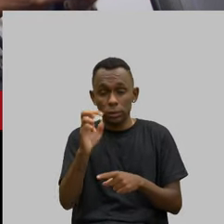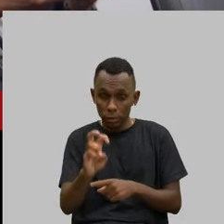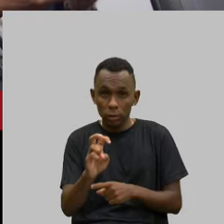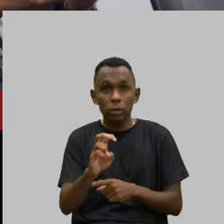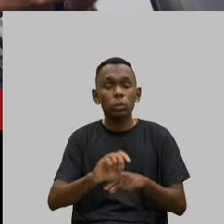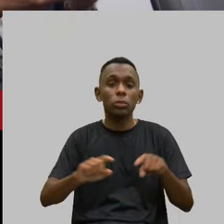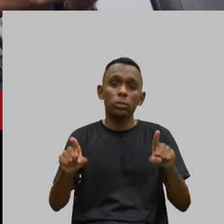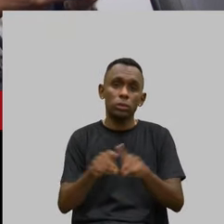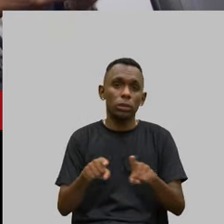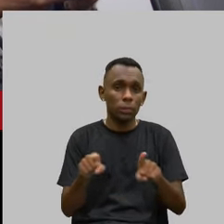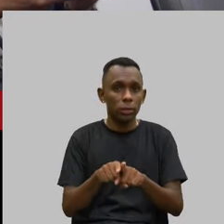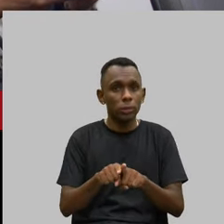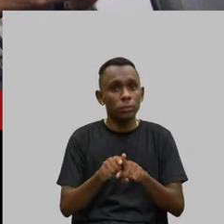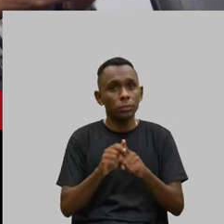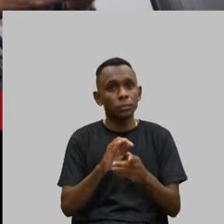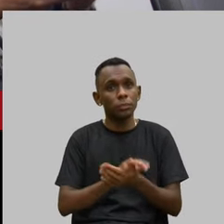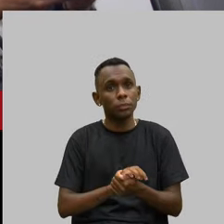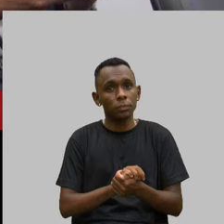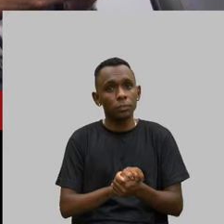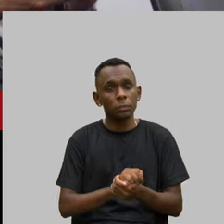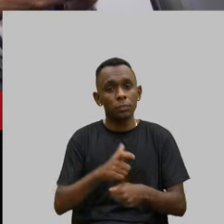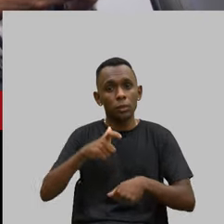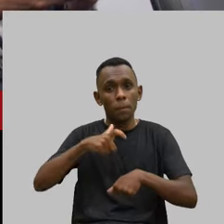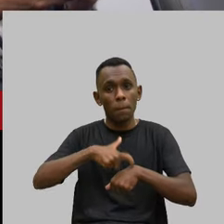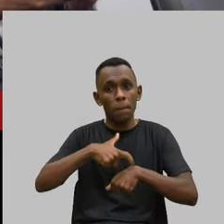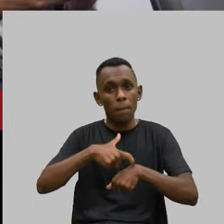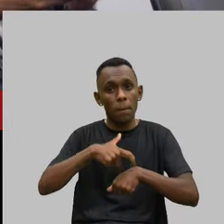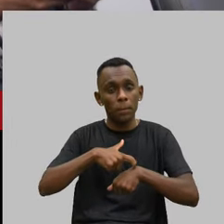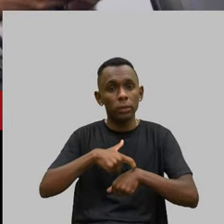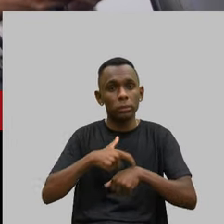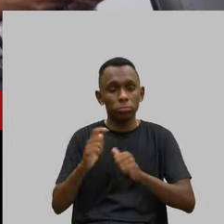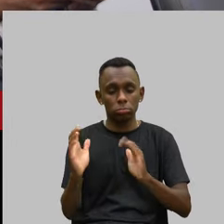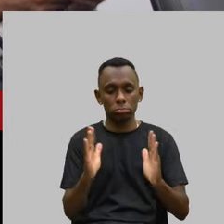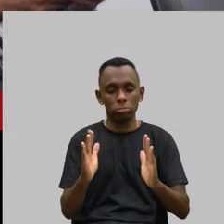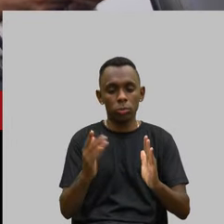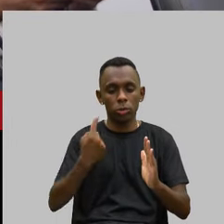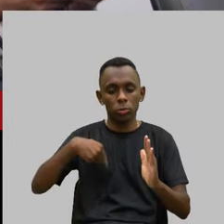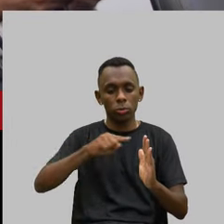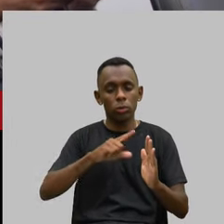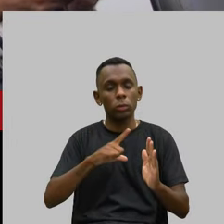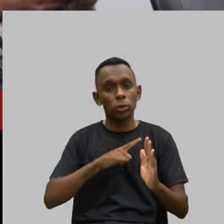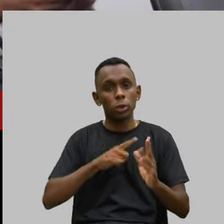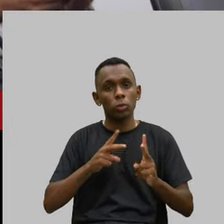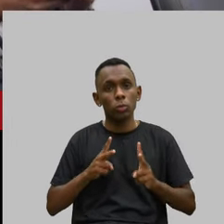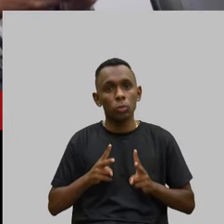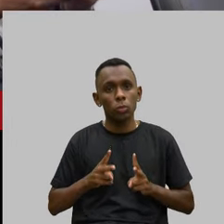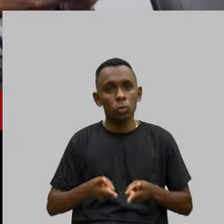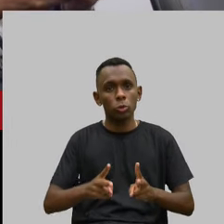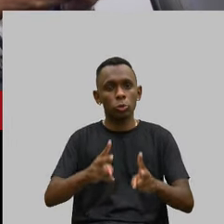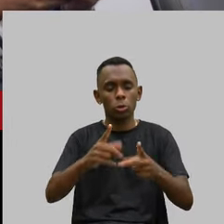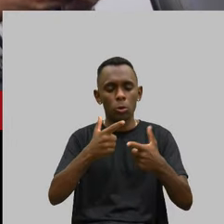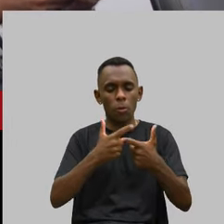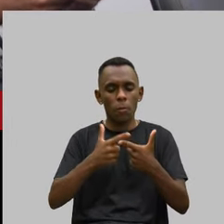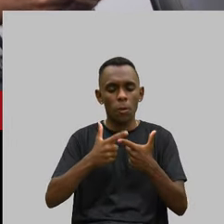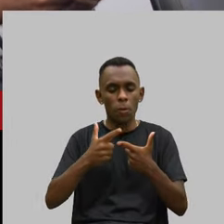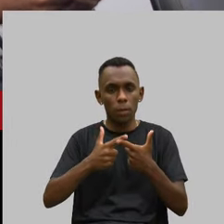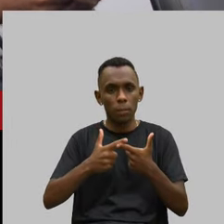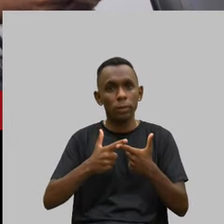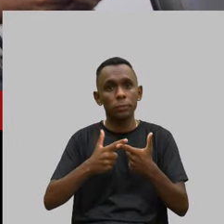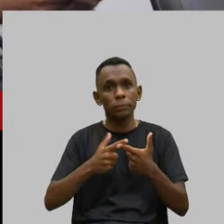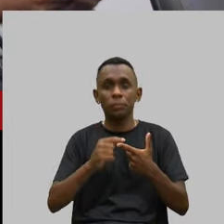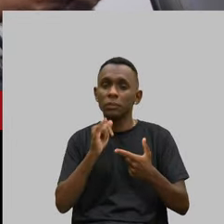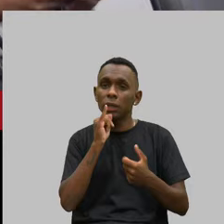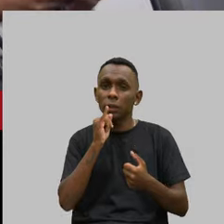também obgado e nesse momento nós estamos tendo aí continuamos tendo vários problemas como as